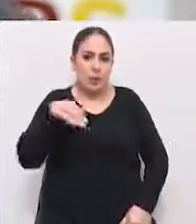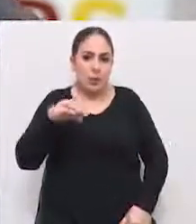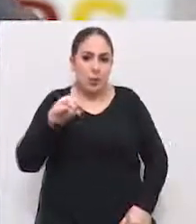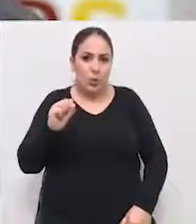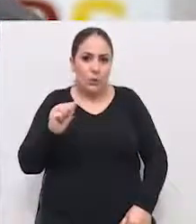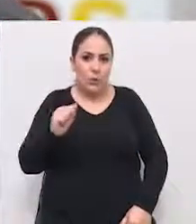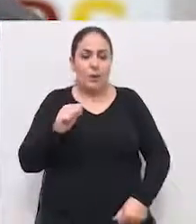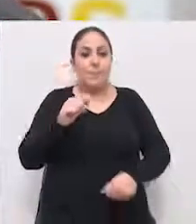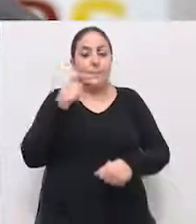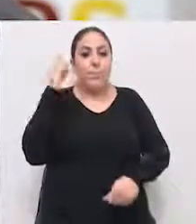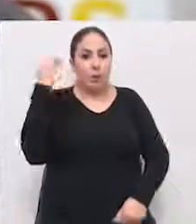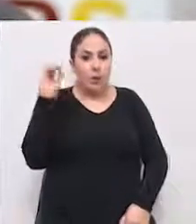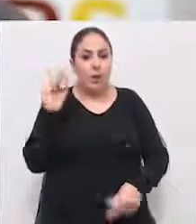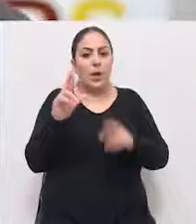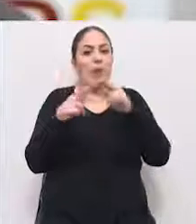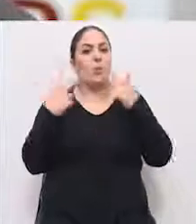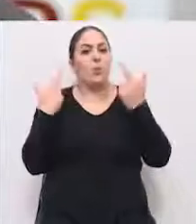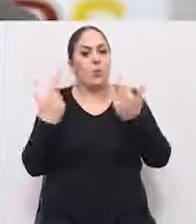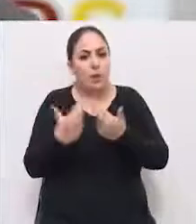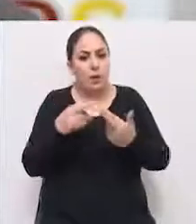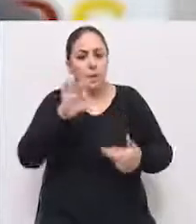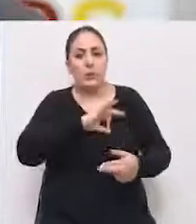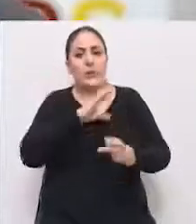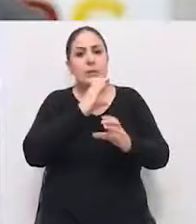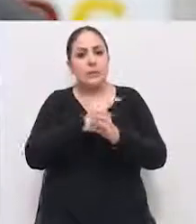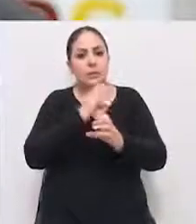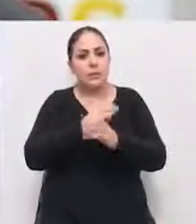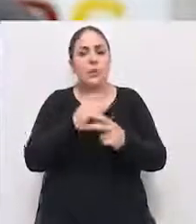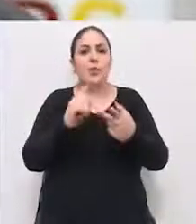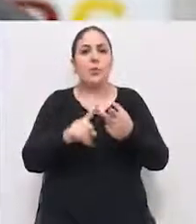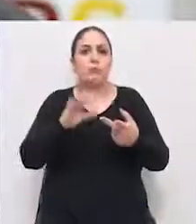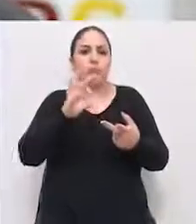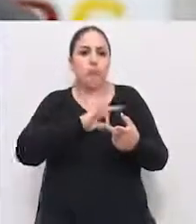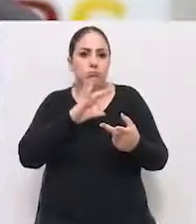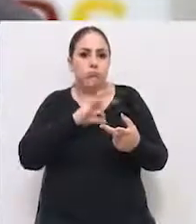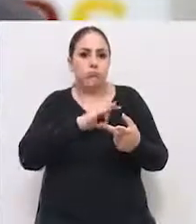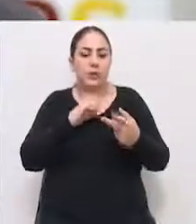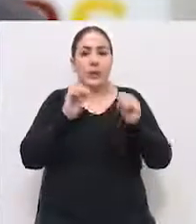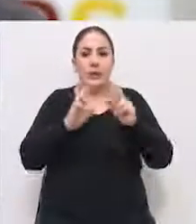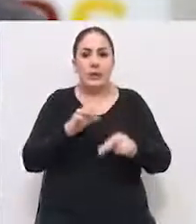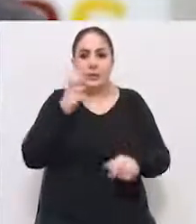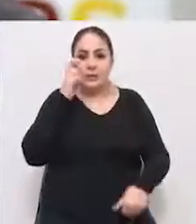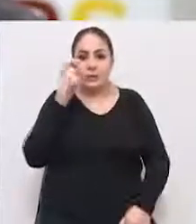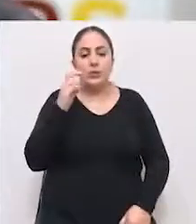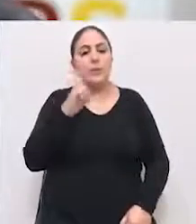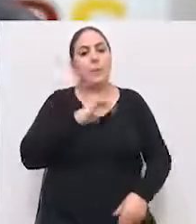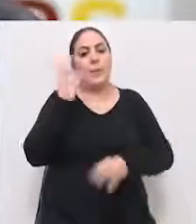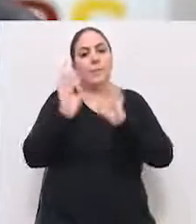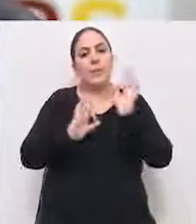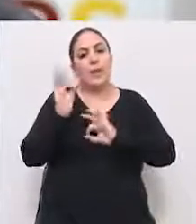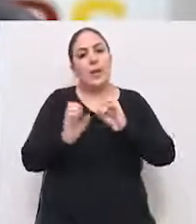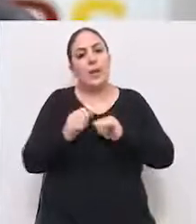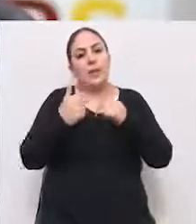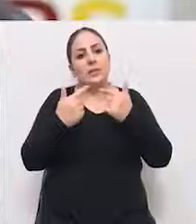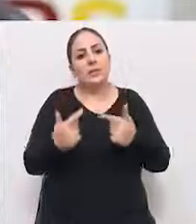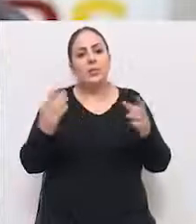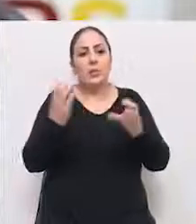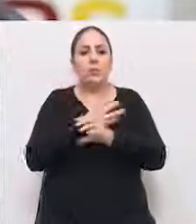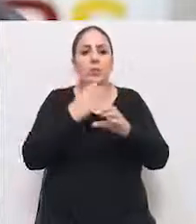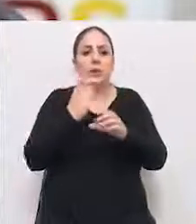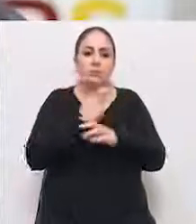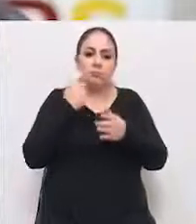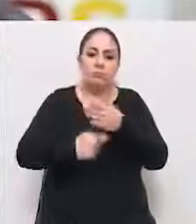Alegre, se reuniu a Polícia Civil, a Brigada Militar, suas áreas de inteligência, e a partir dali planejaram